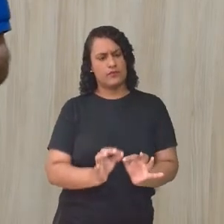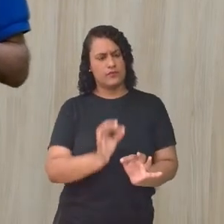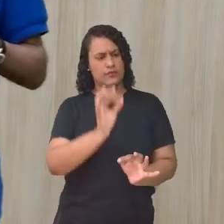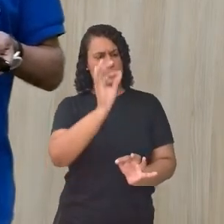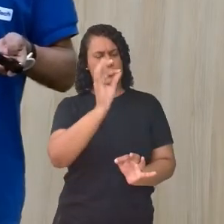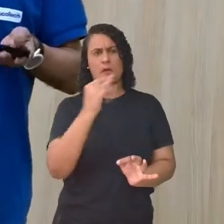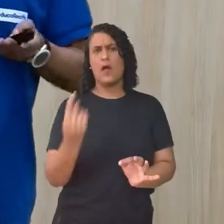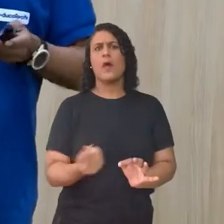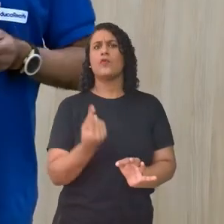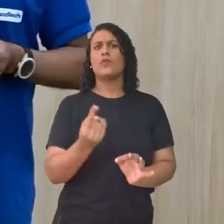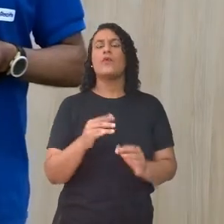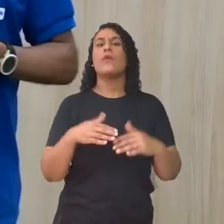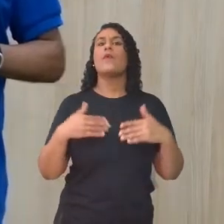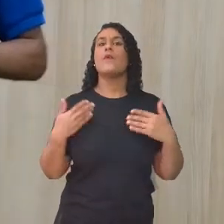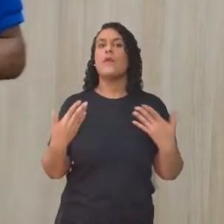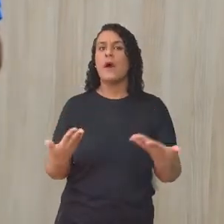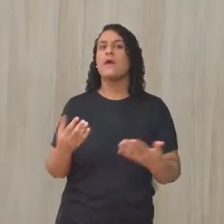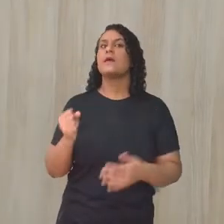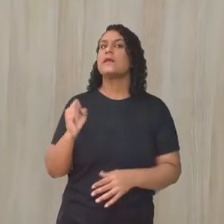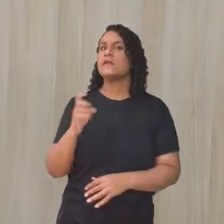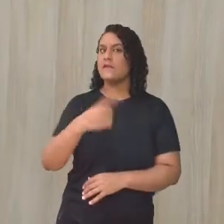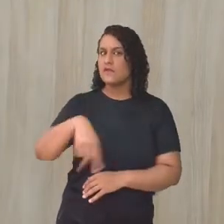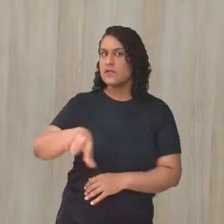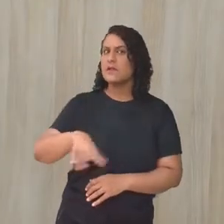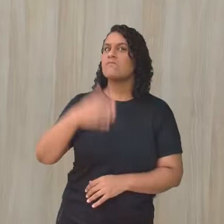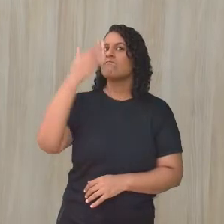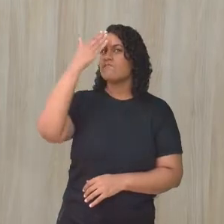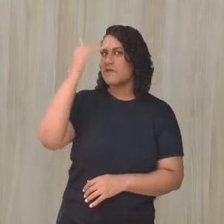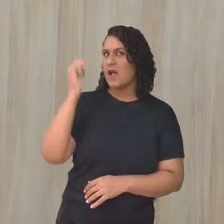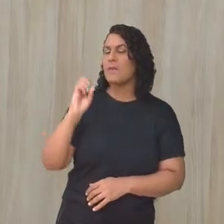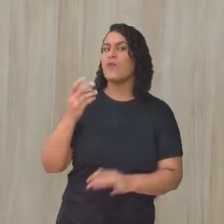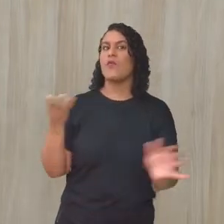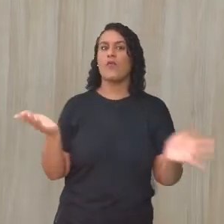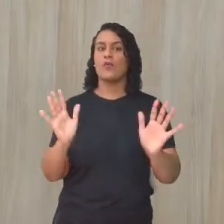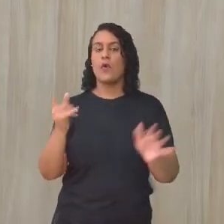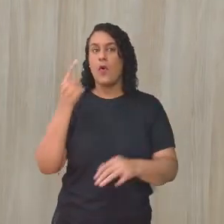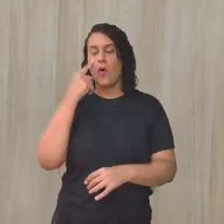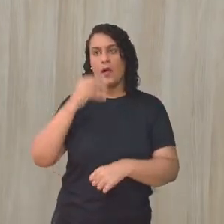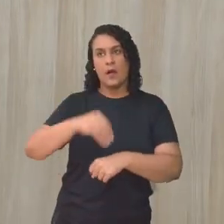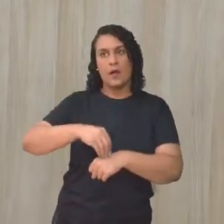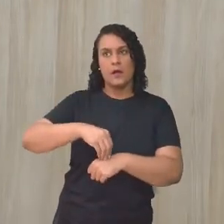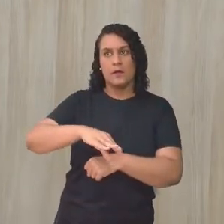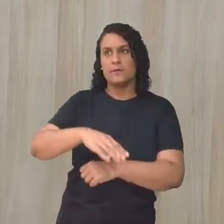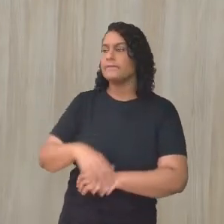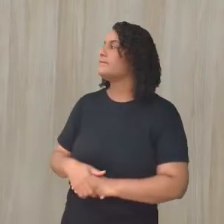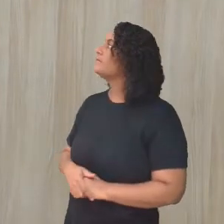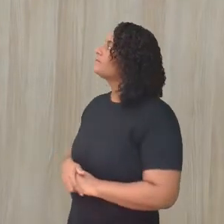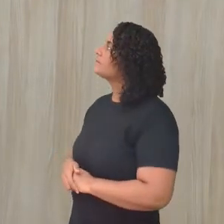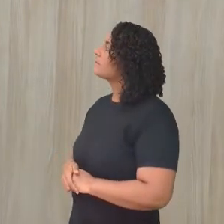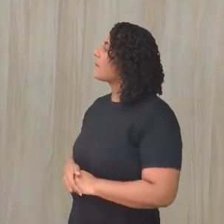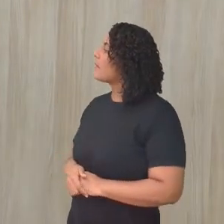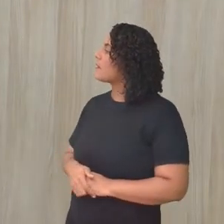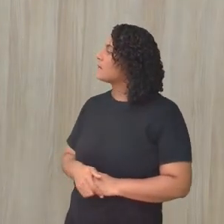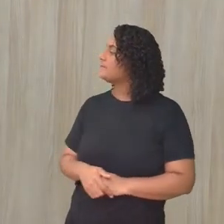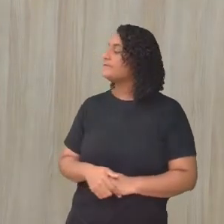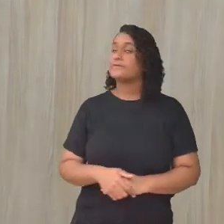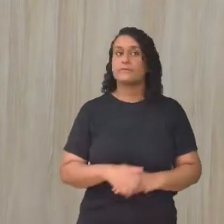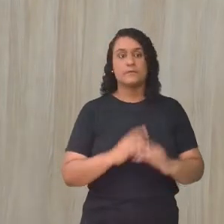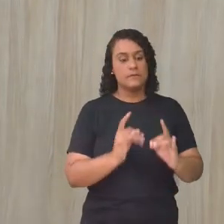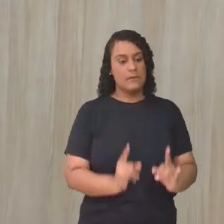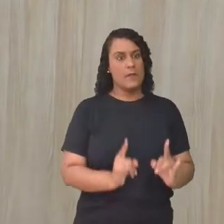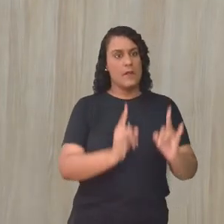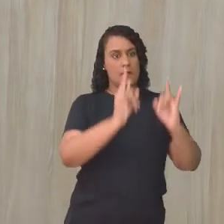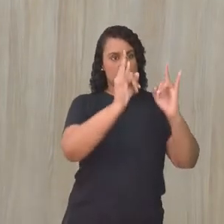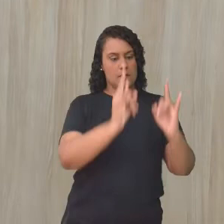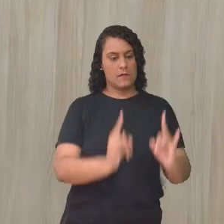fera ou não aí sobre esse assunto. Lembrando, só a dica é para dizer que esse lado está para esse lado,